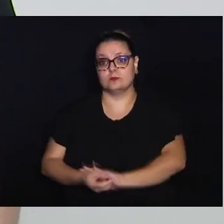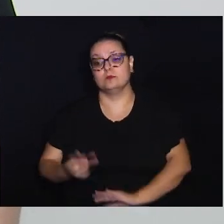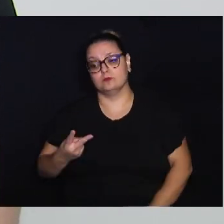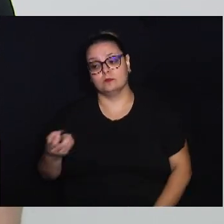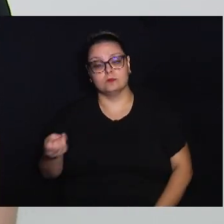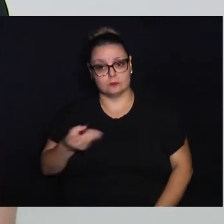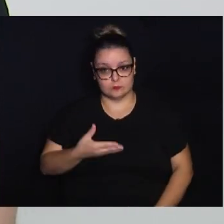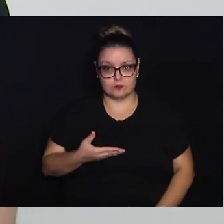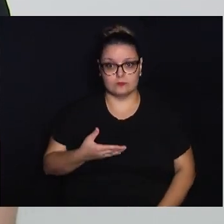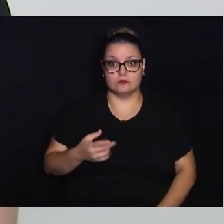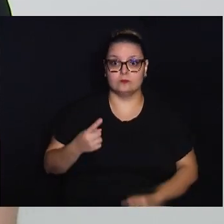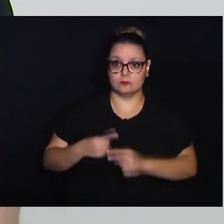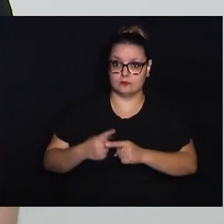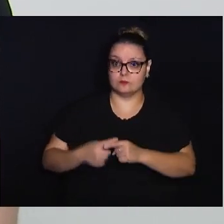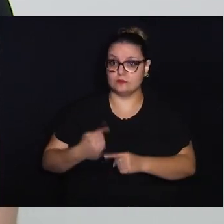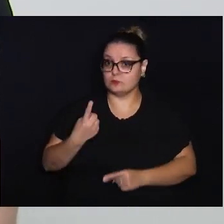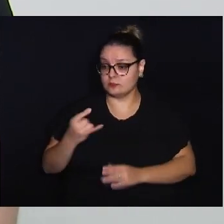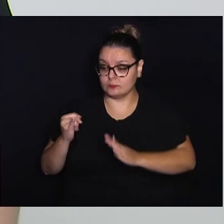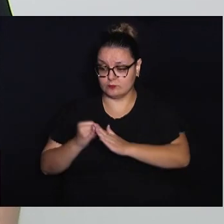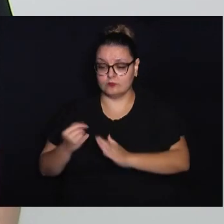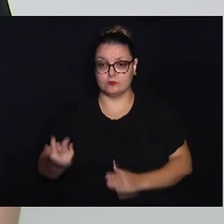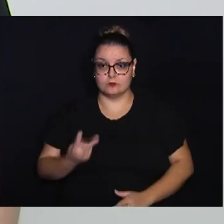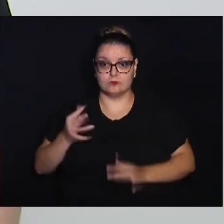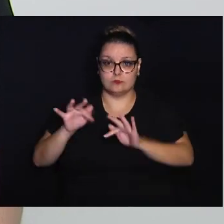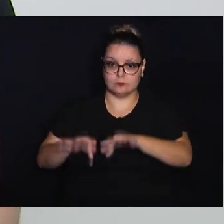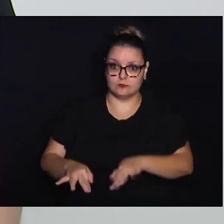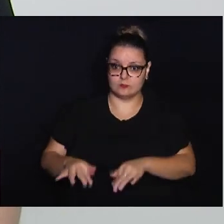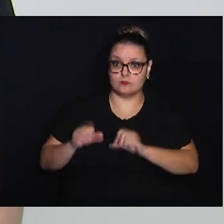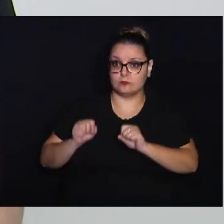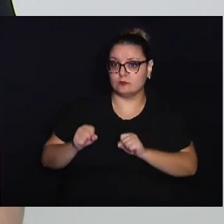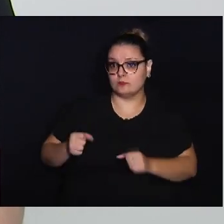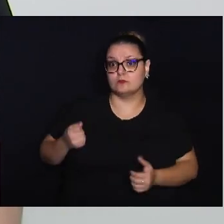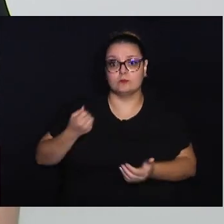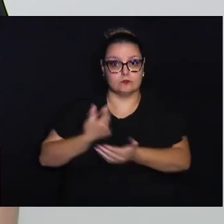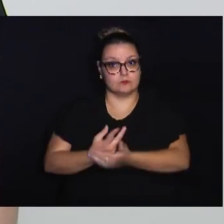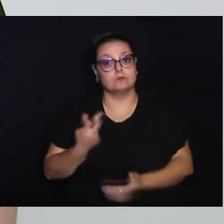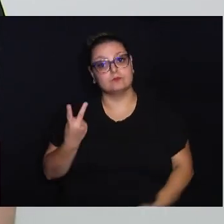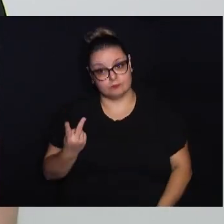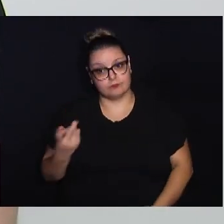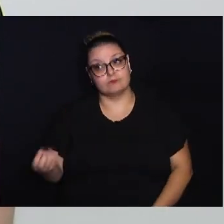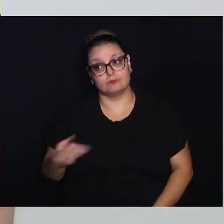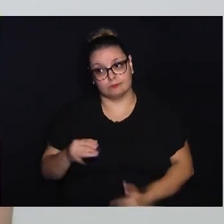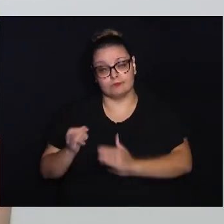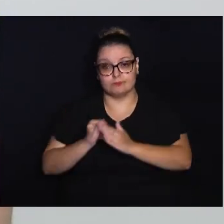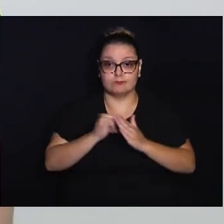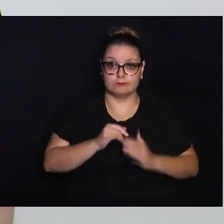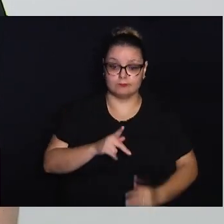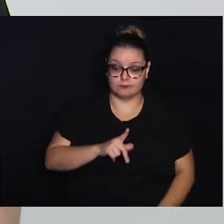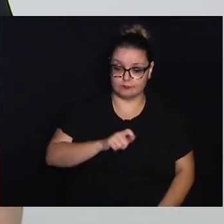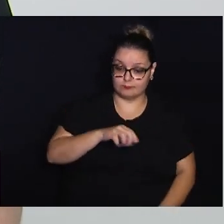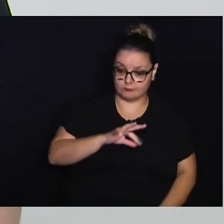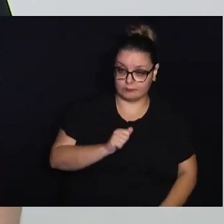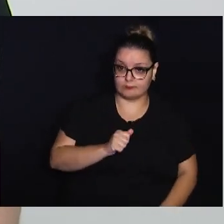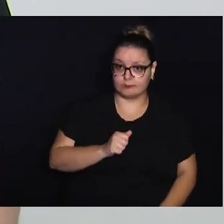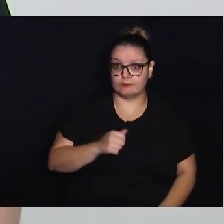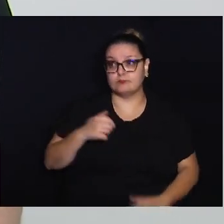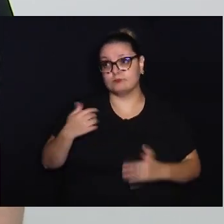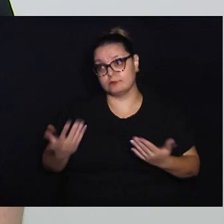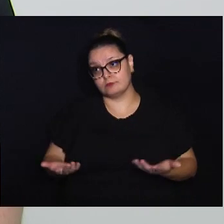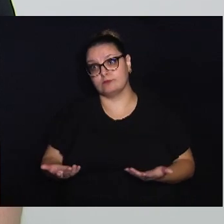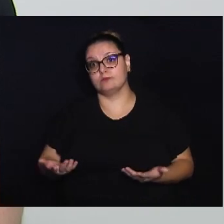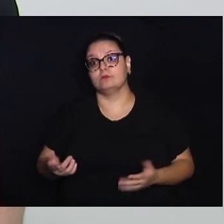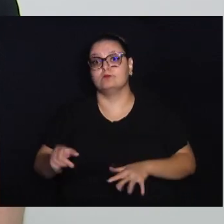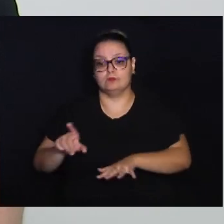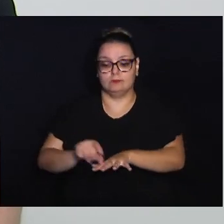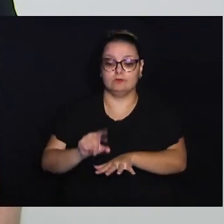investimento ou até 2 novos investimentos, porque com o valor de um imóvel finalizado ele pode adquirir 2 novos imóveis na planta, por exemplo. Então